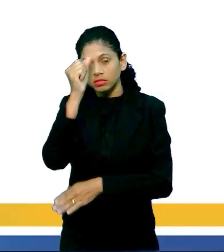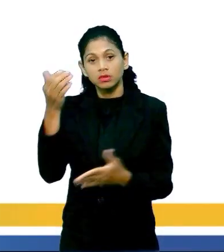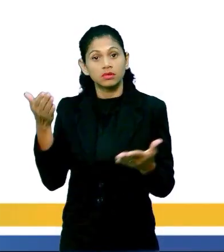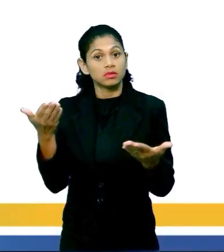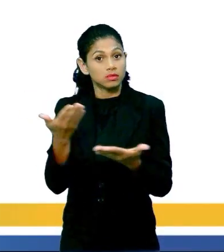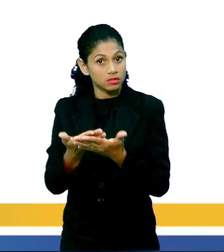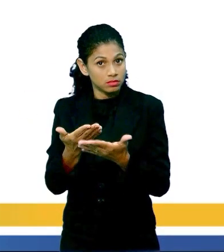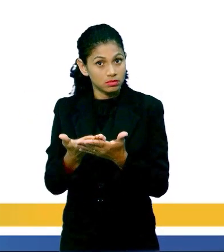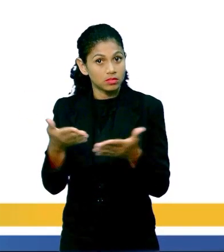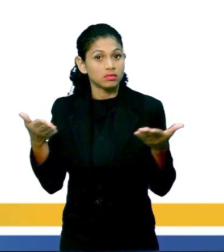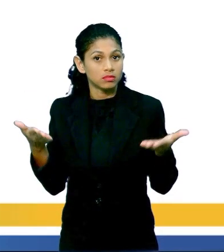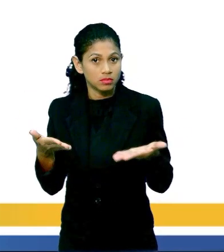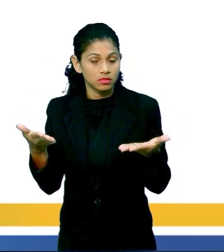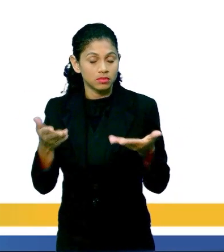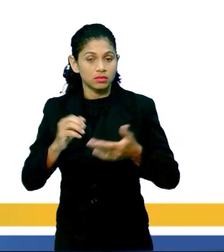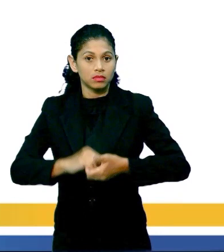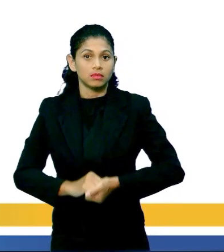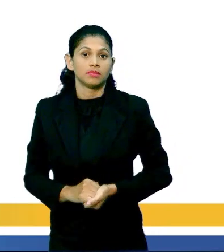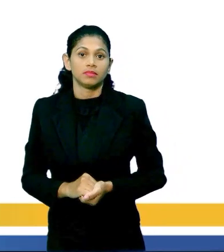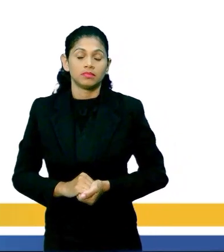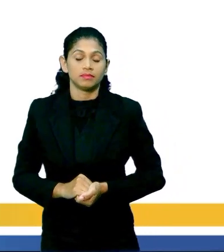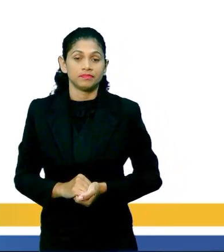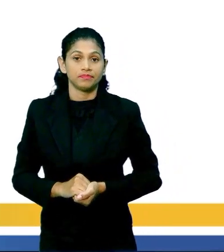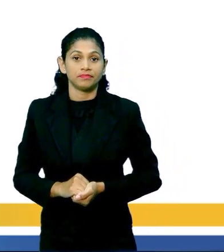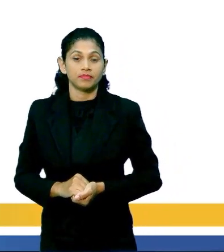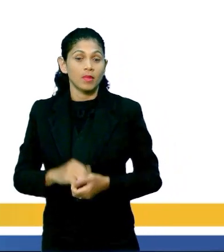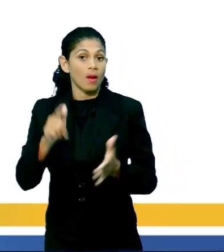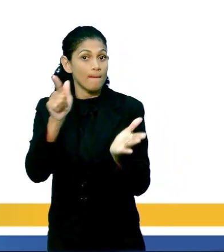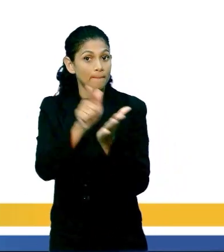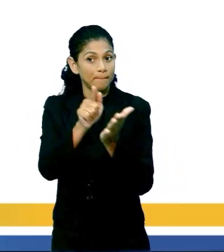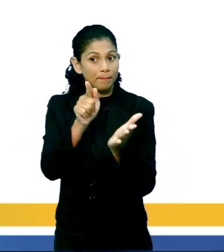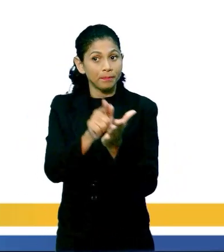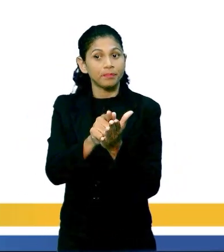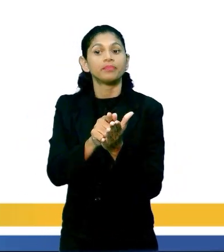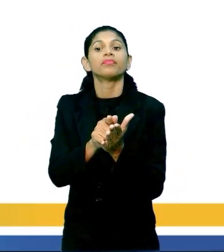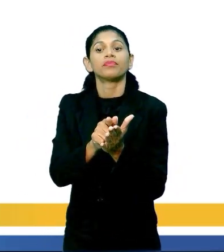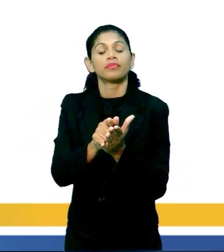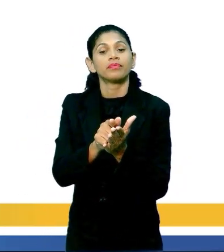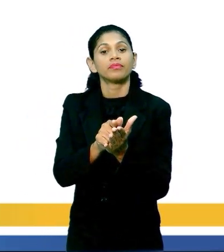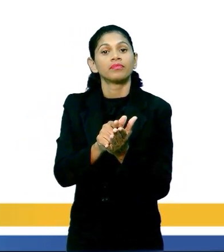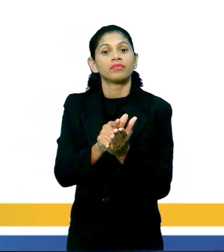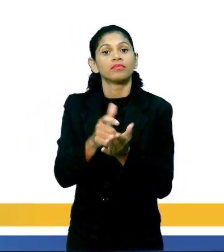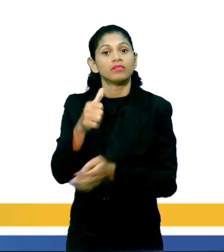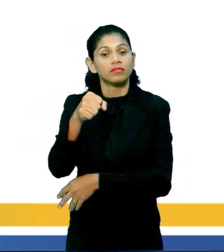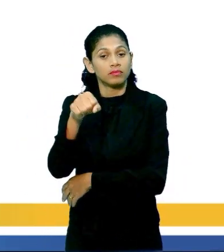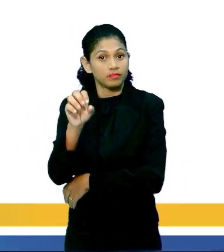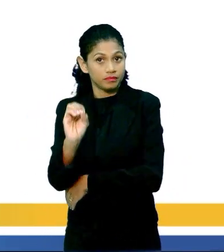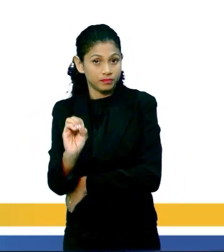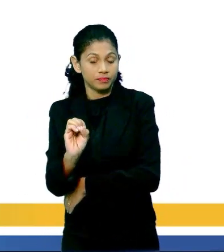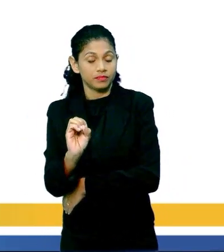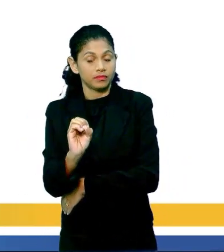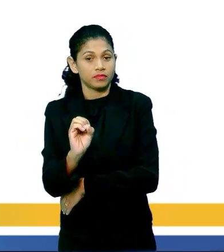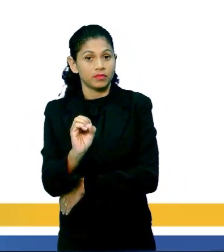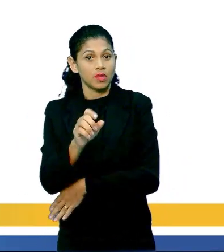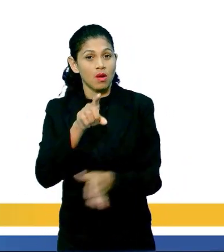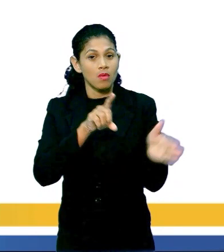hoje, ok? Então, lá na página 80, vocês vão abrir na questão número